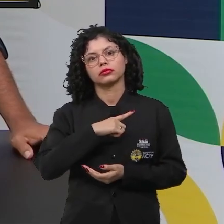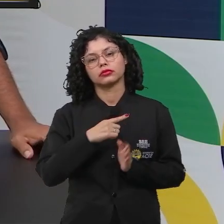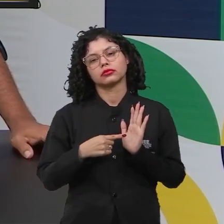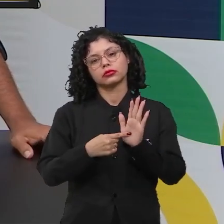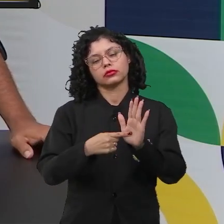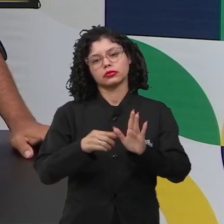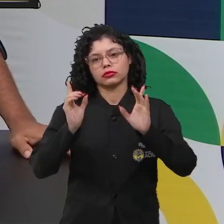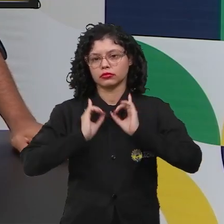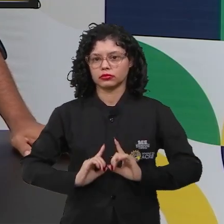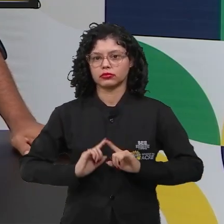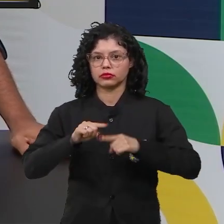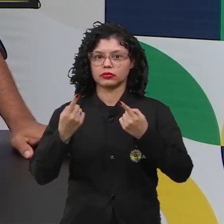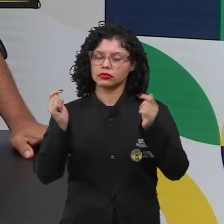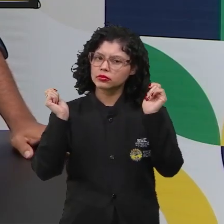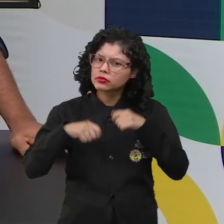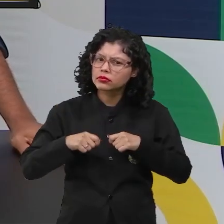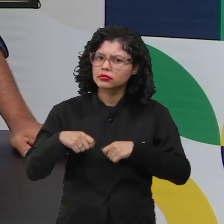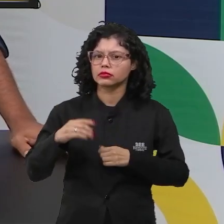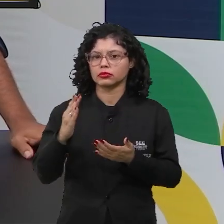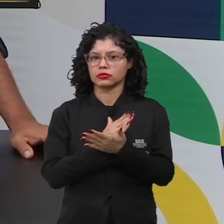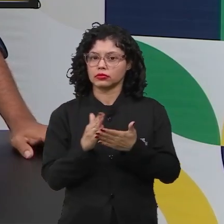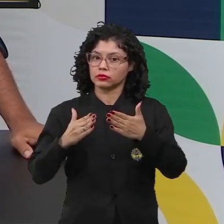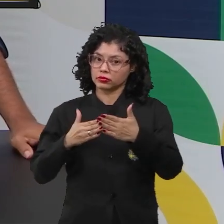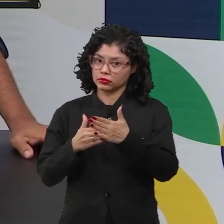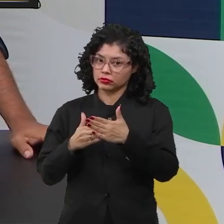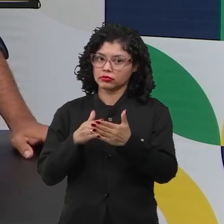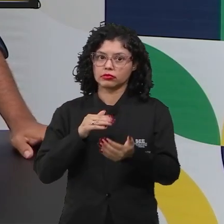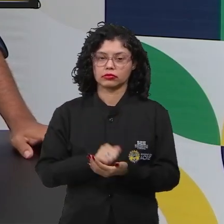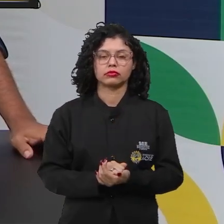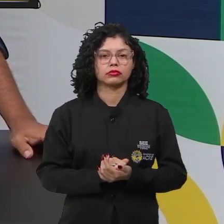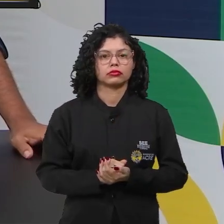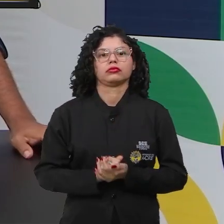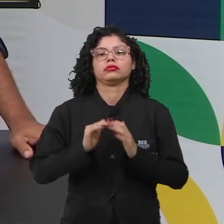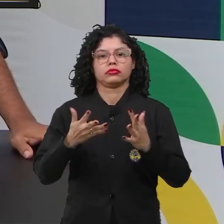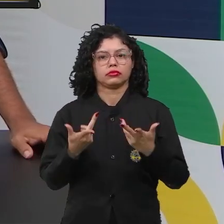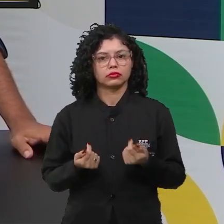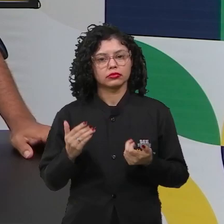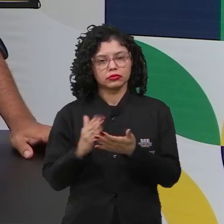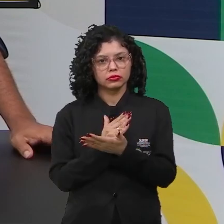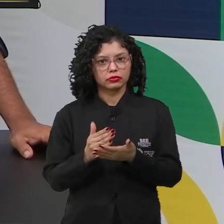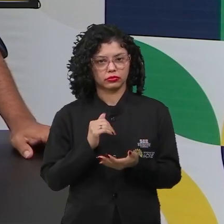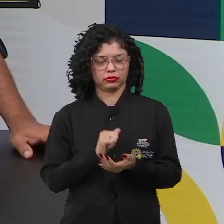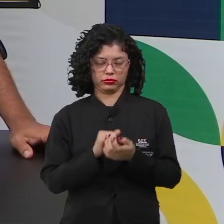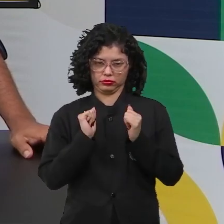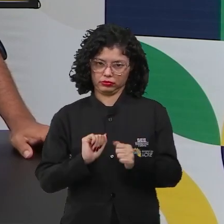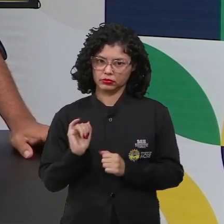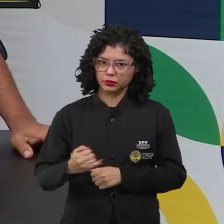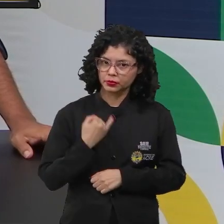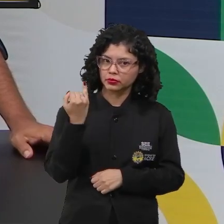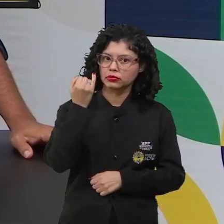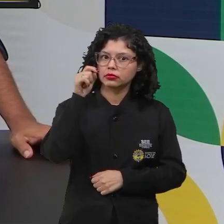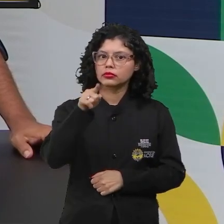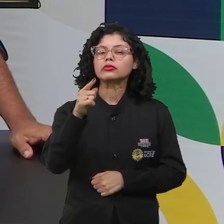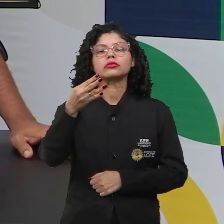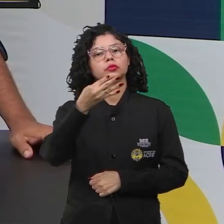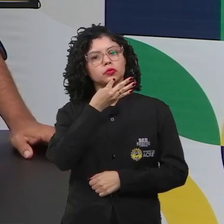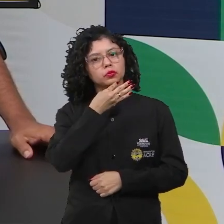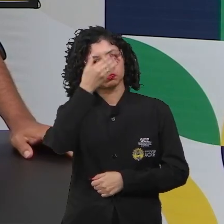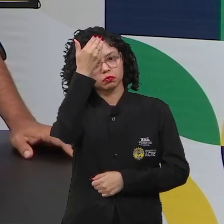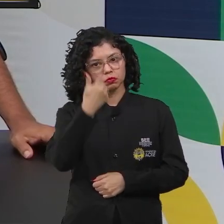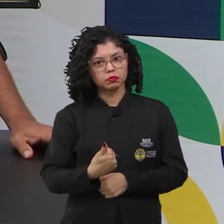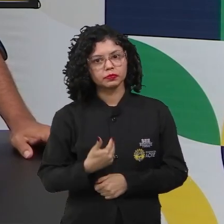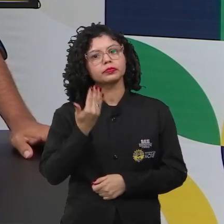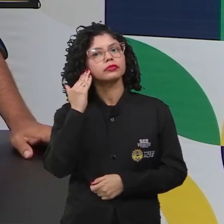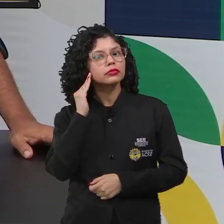uma deficiência, provavelmente você deve ter alguma limitação de habilidade e tudo mais, e isso é importante você reconhecer em si